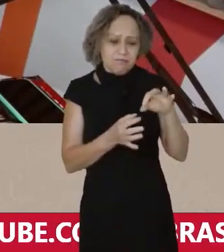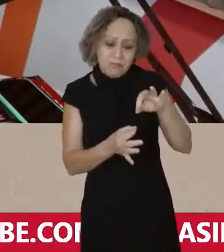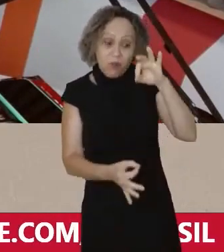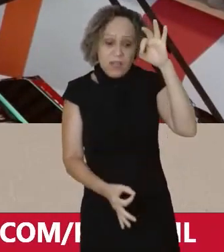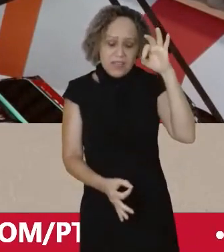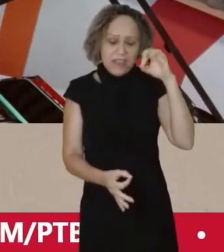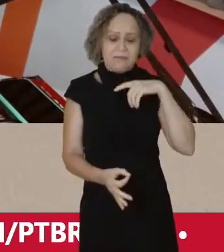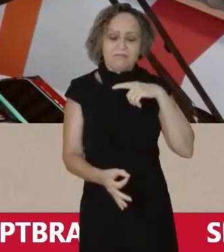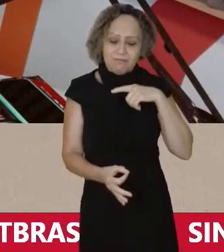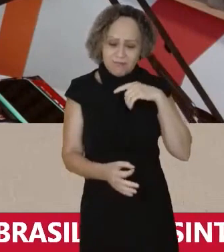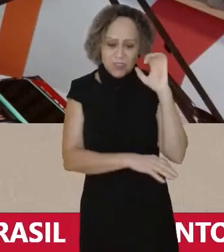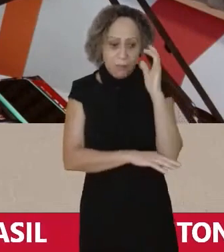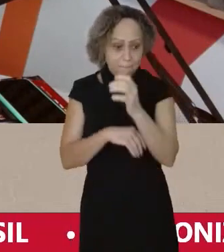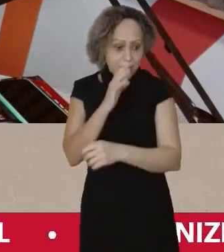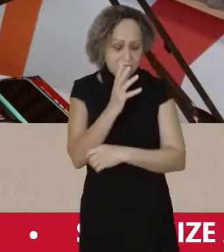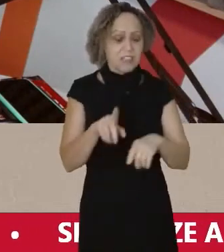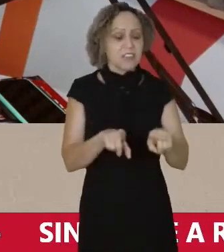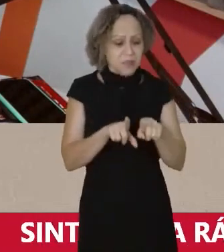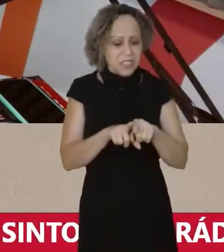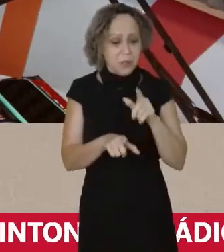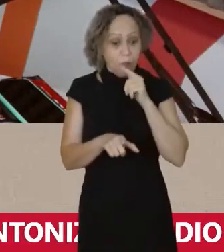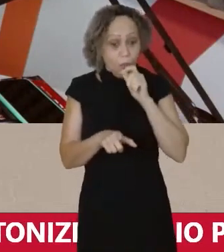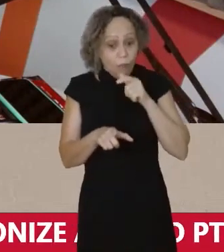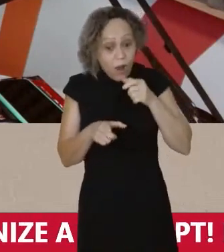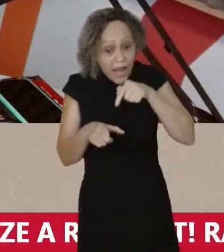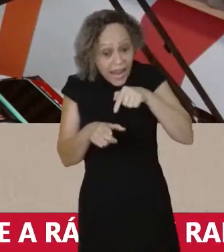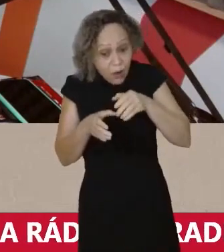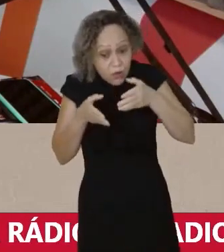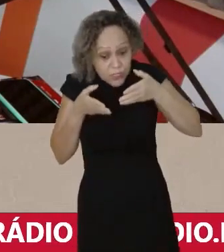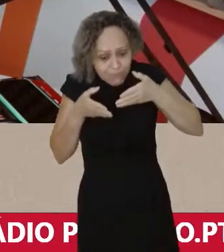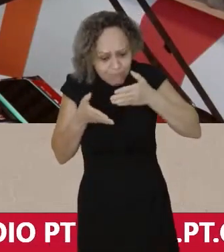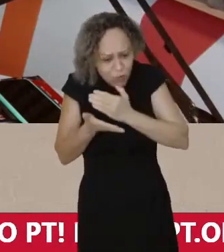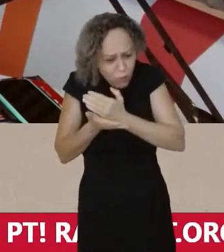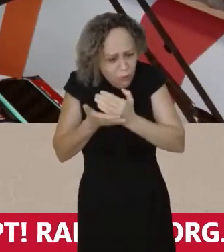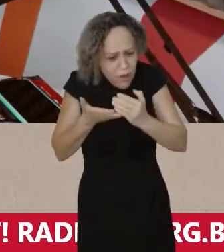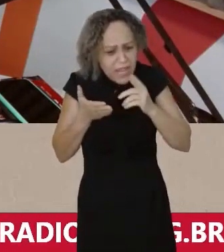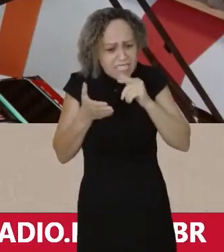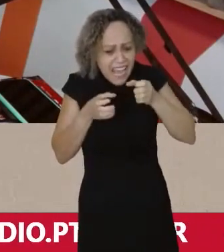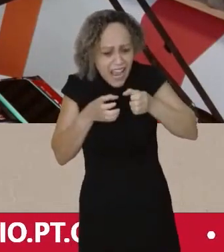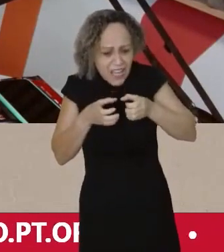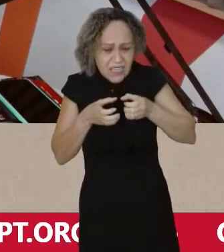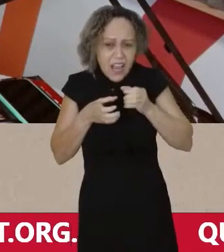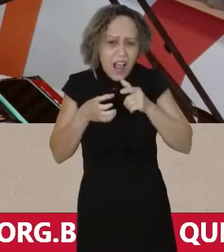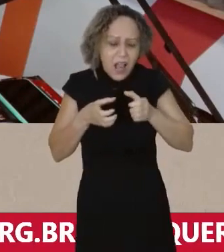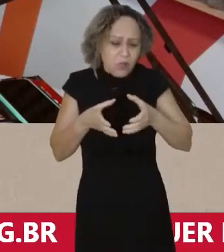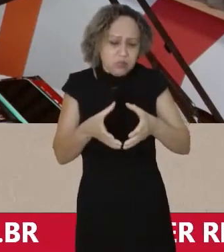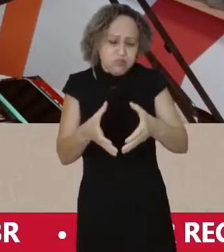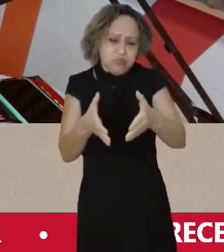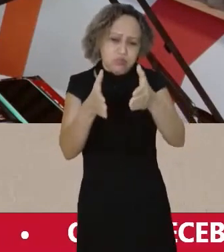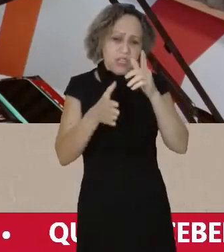nascente, infelizmente está sendo assoreada, mas temos uma nascente, então temos um trabalho com a